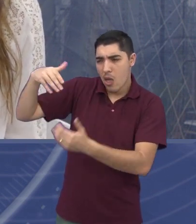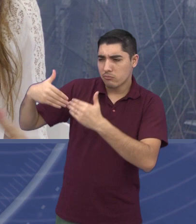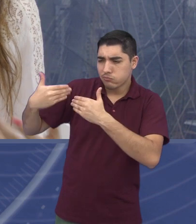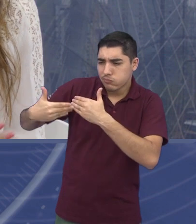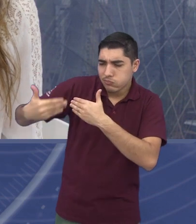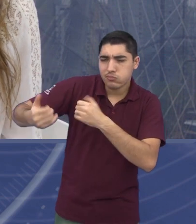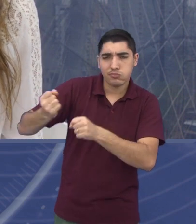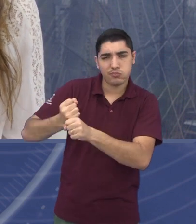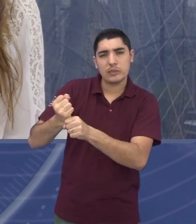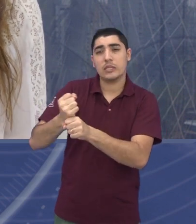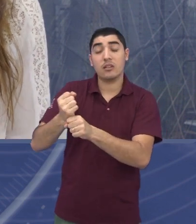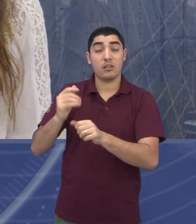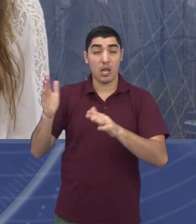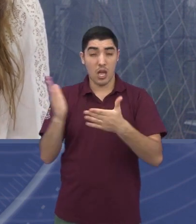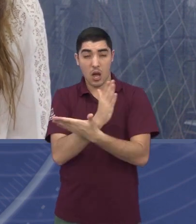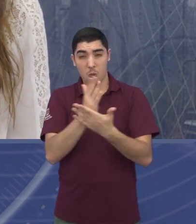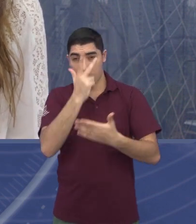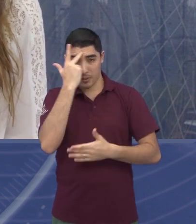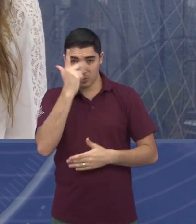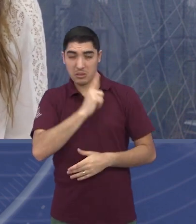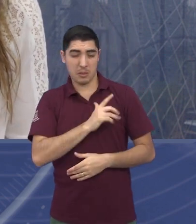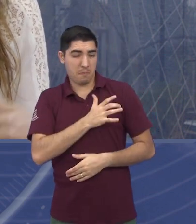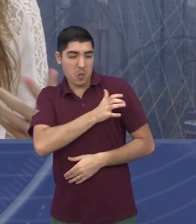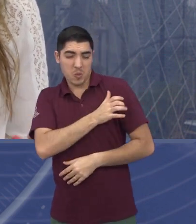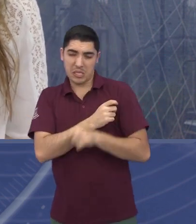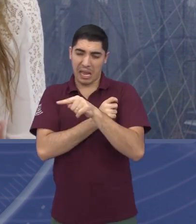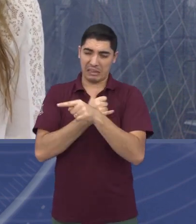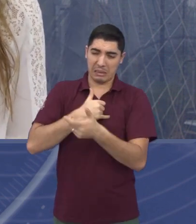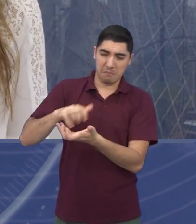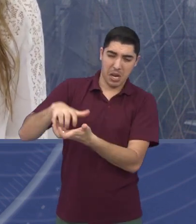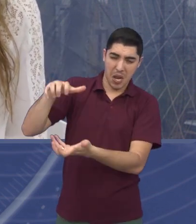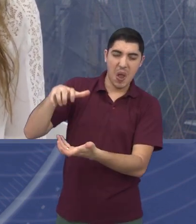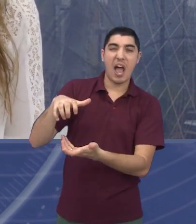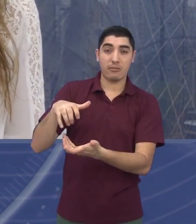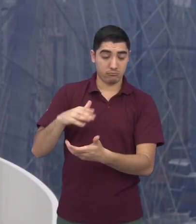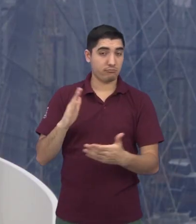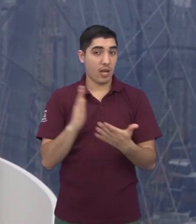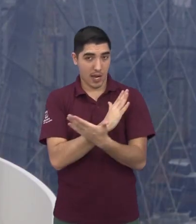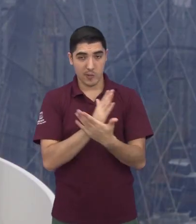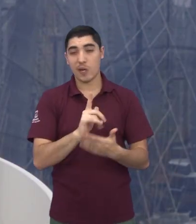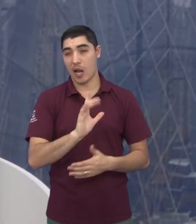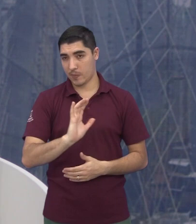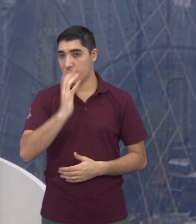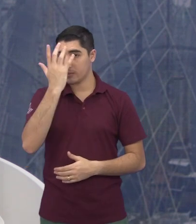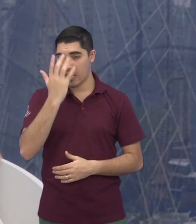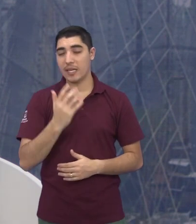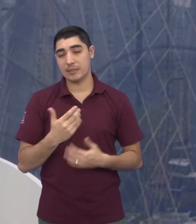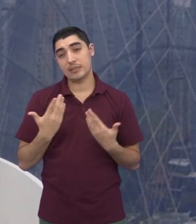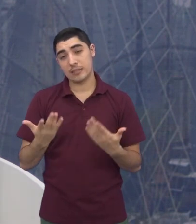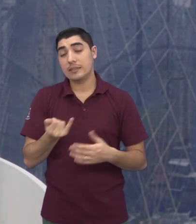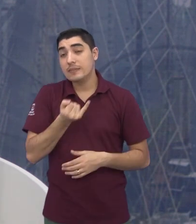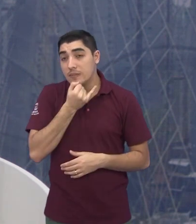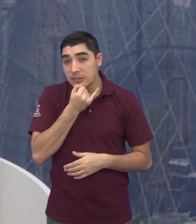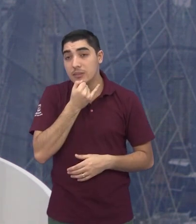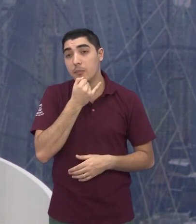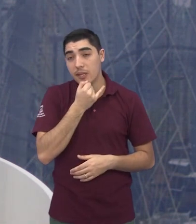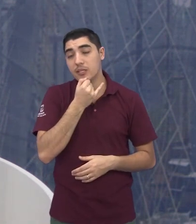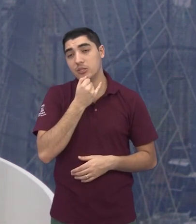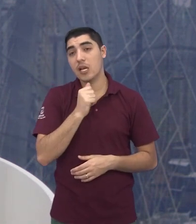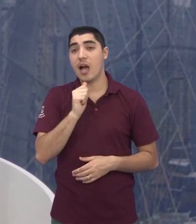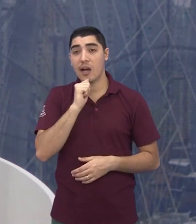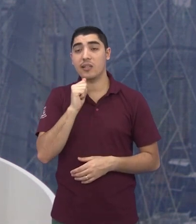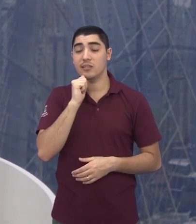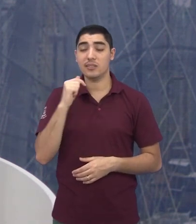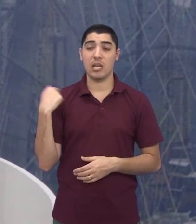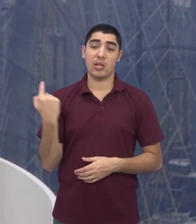do preconceito em relação à pessoa idosa ou a determinada faixa etária. Infelizmente nós ainda